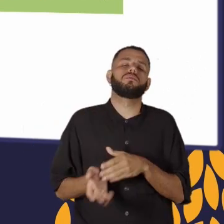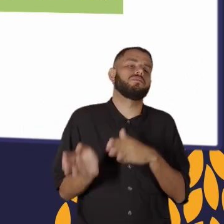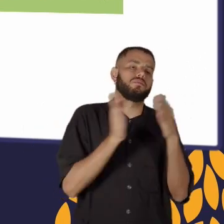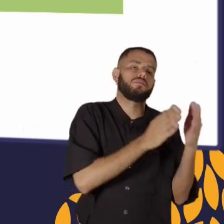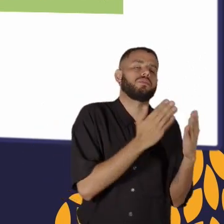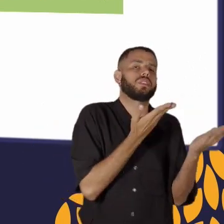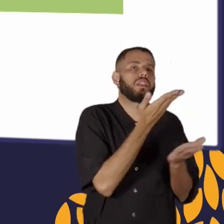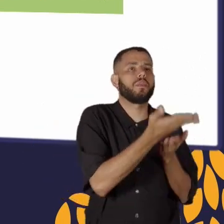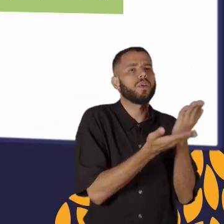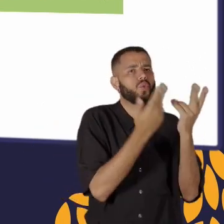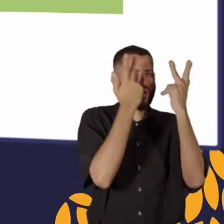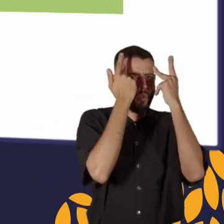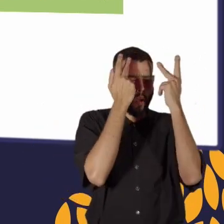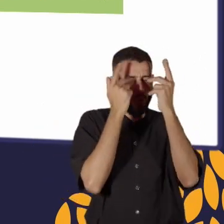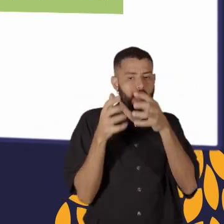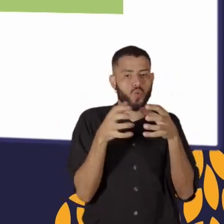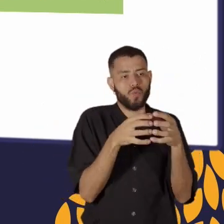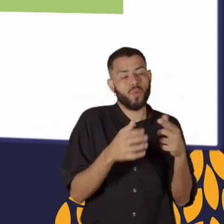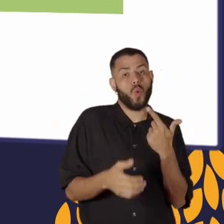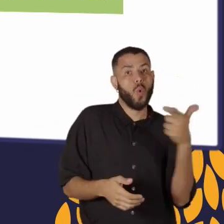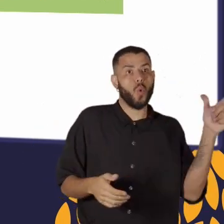grupo. A gente finalizou esse estudo,